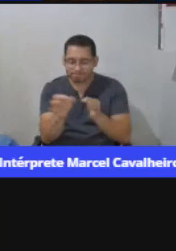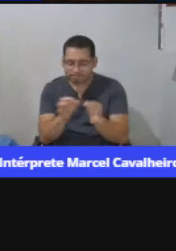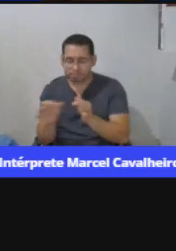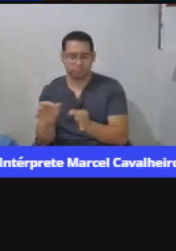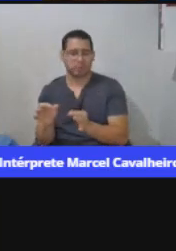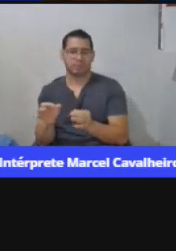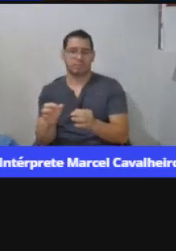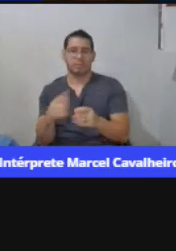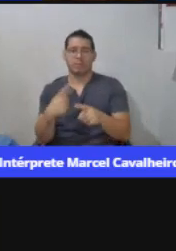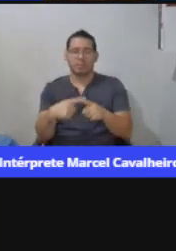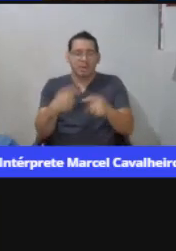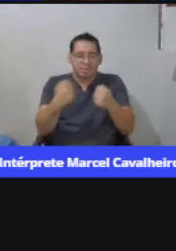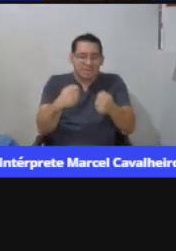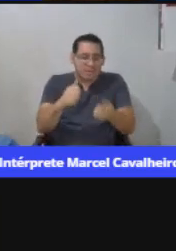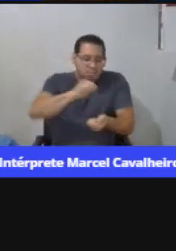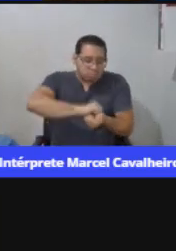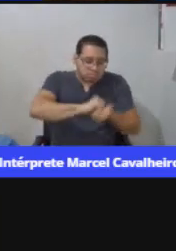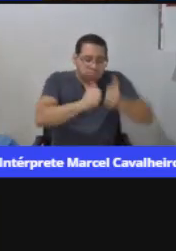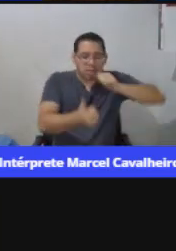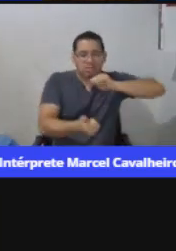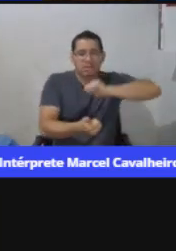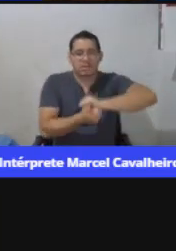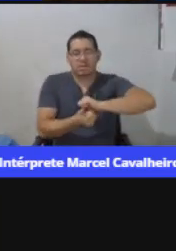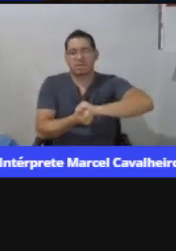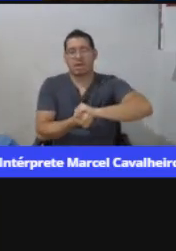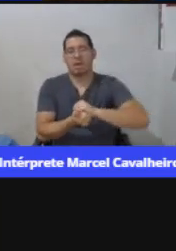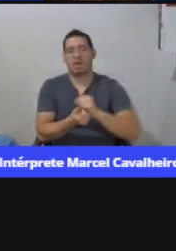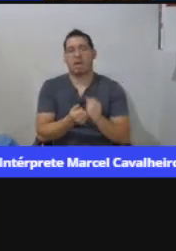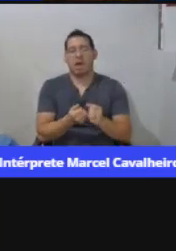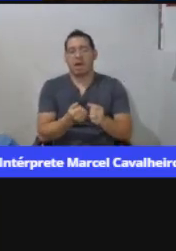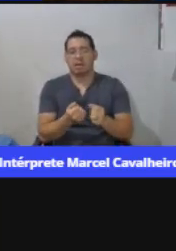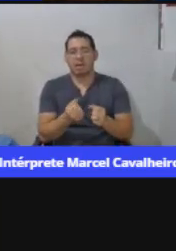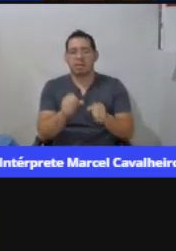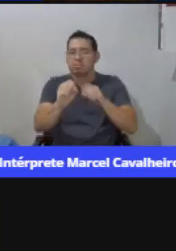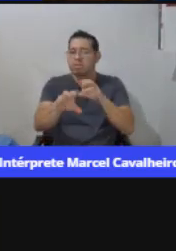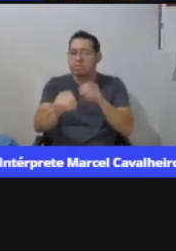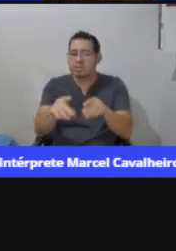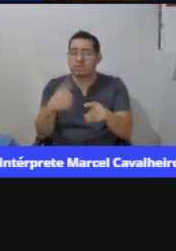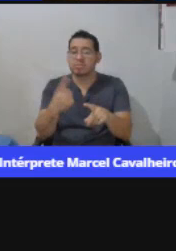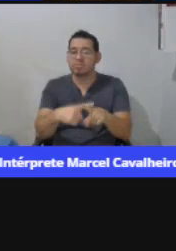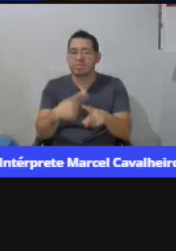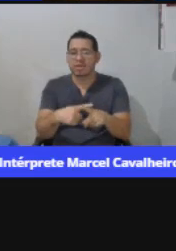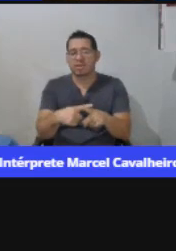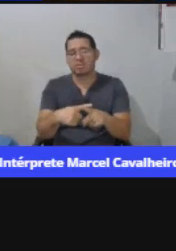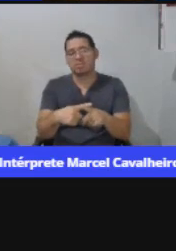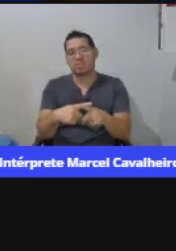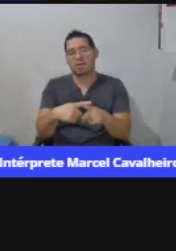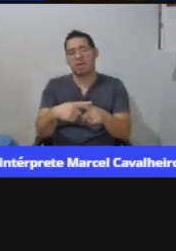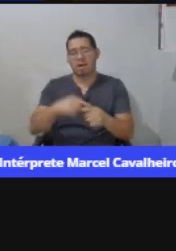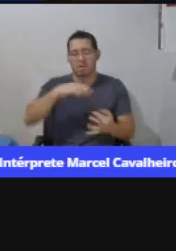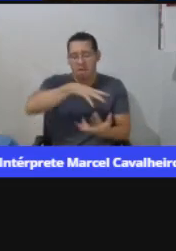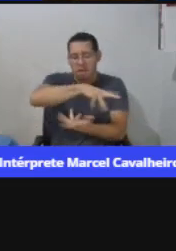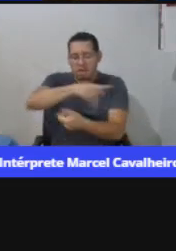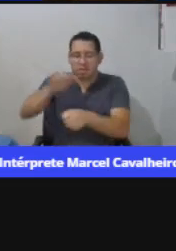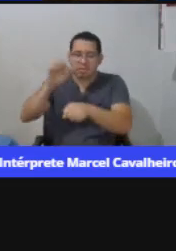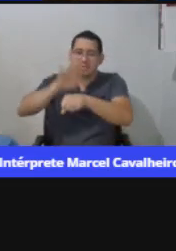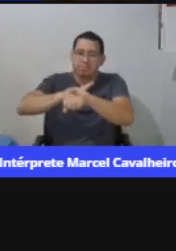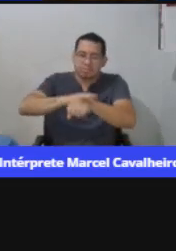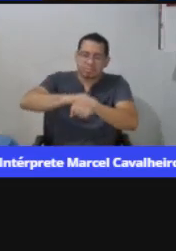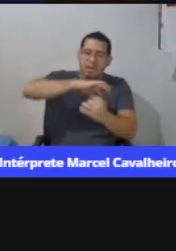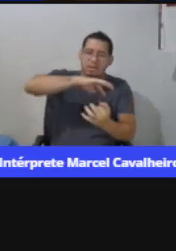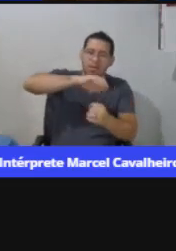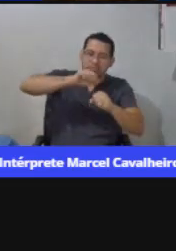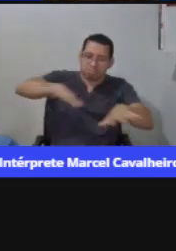necessidade de adequações das nossas propostas educacionais devido ao contexto da pandemia e dos